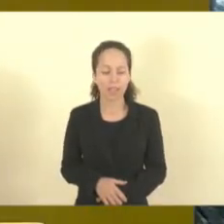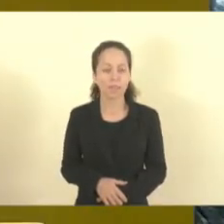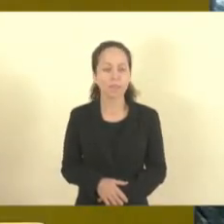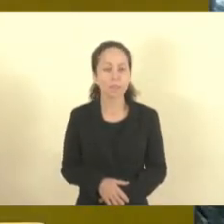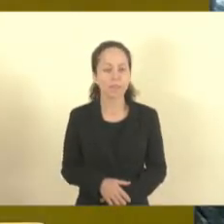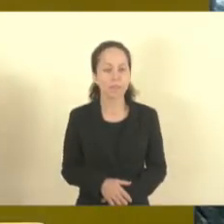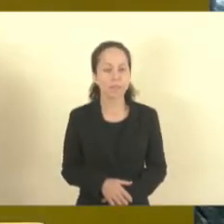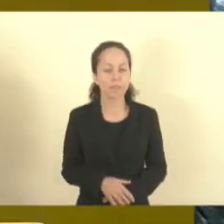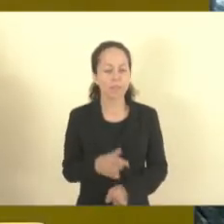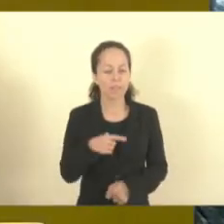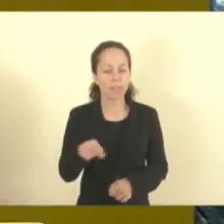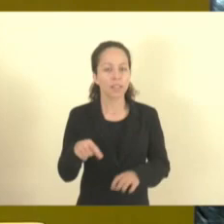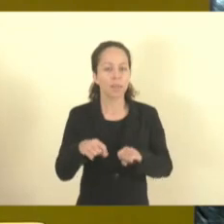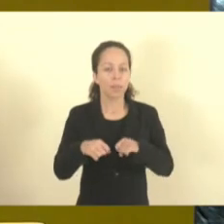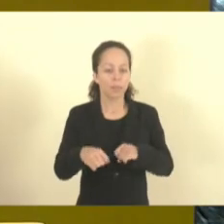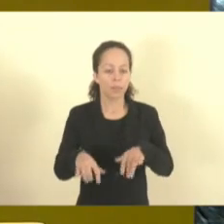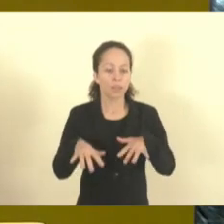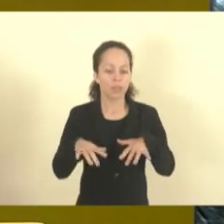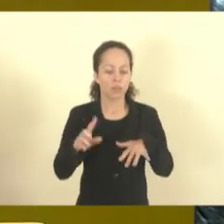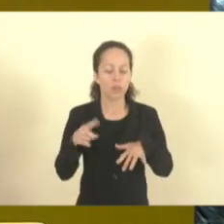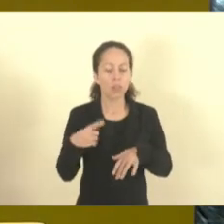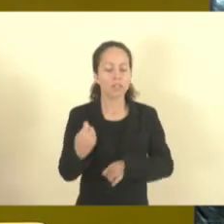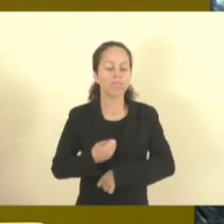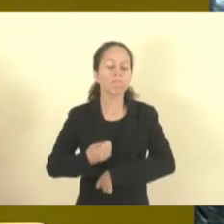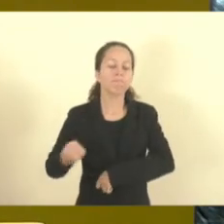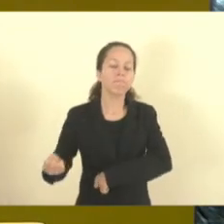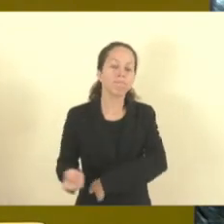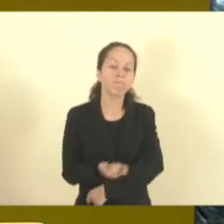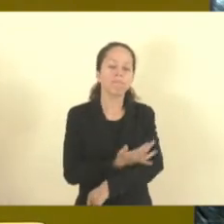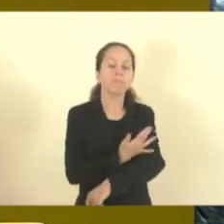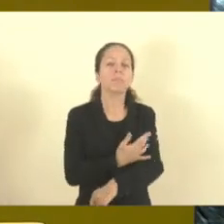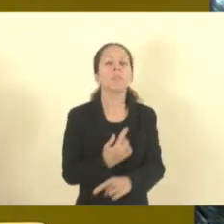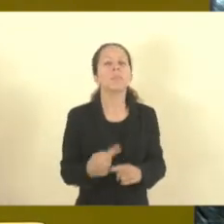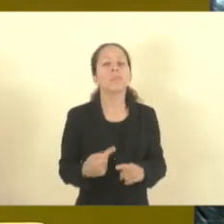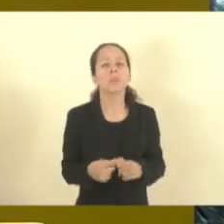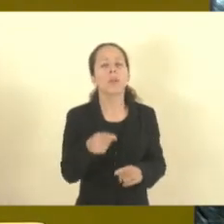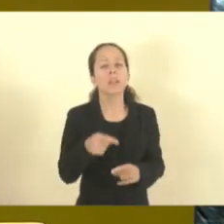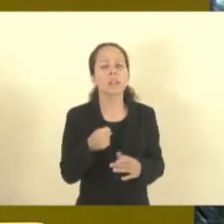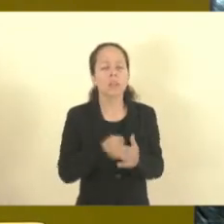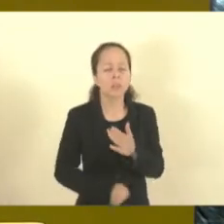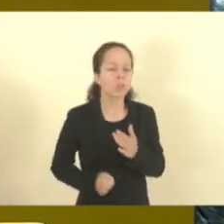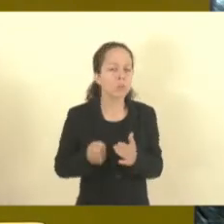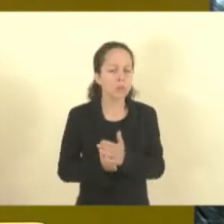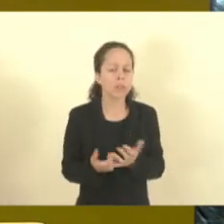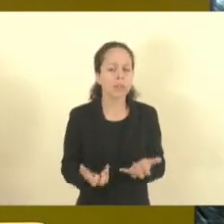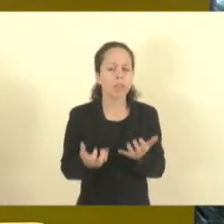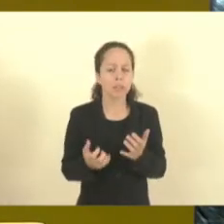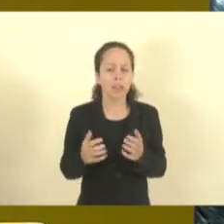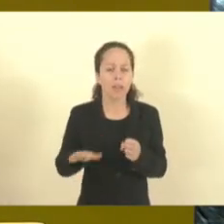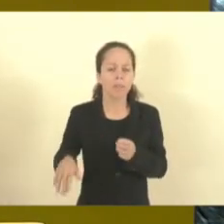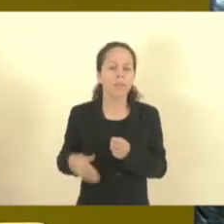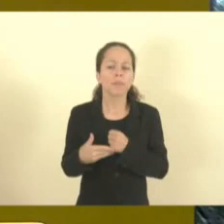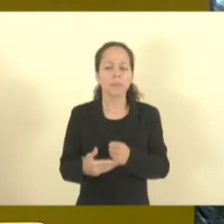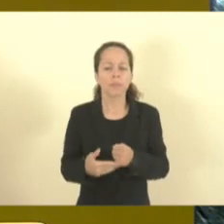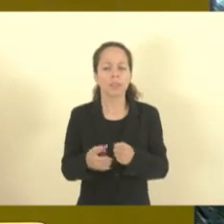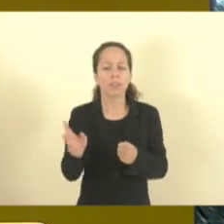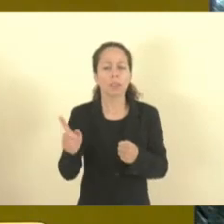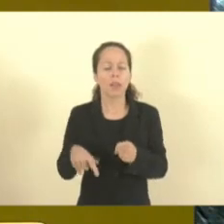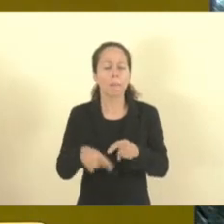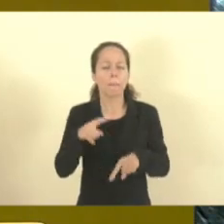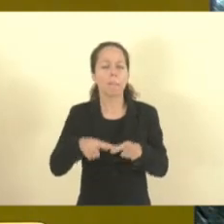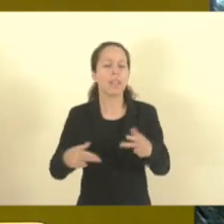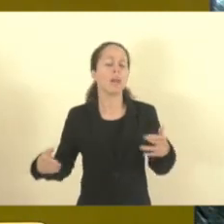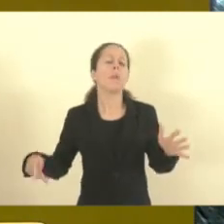no plenário, de fato, emociona. Emociona porque é uma luta em defesa do patrimônio, em defesa do futebol